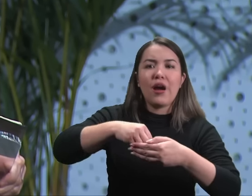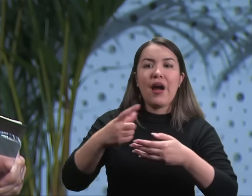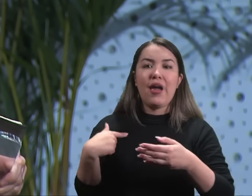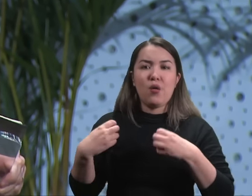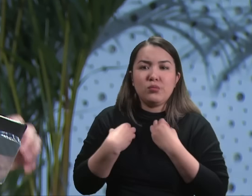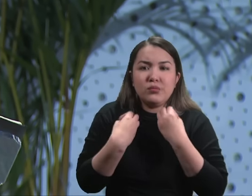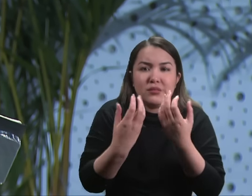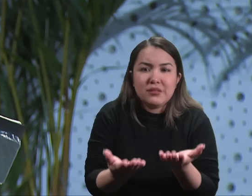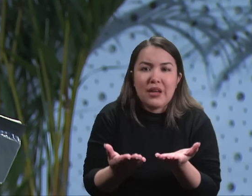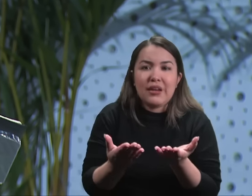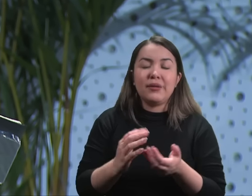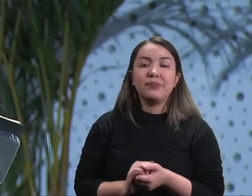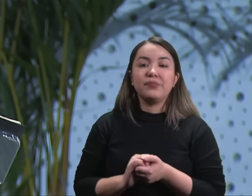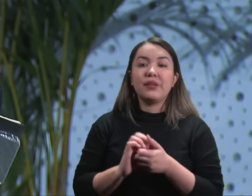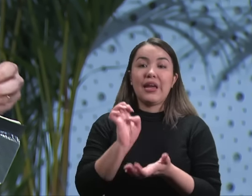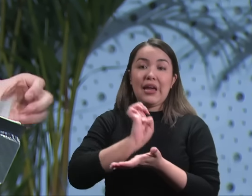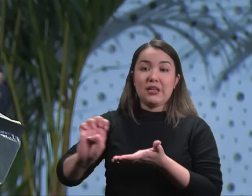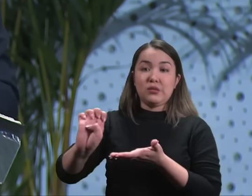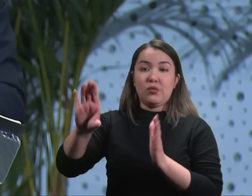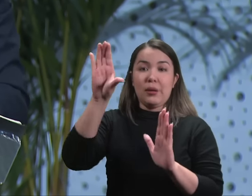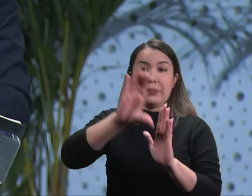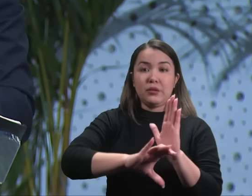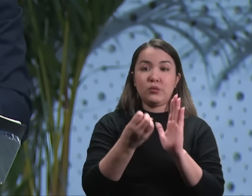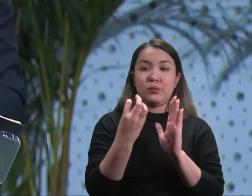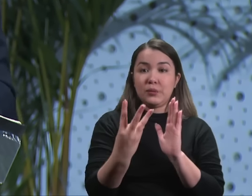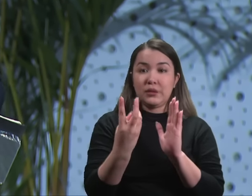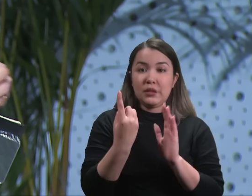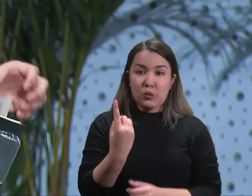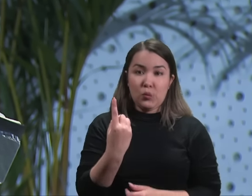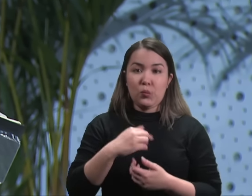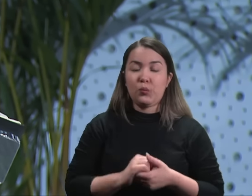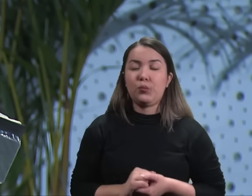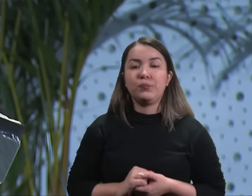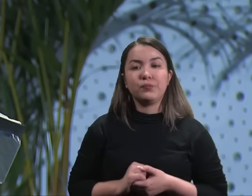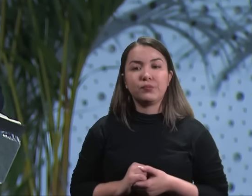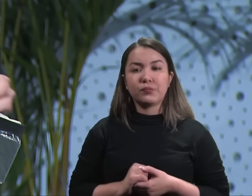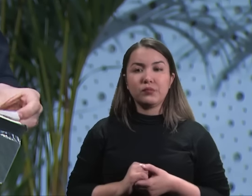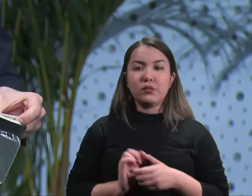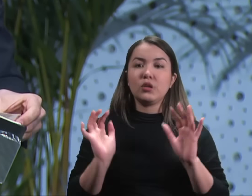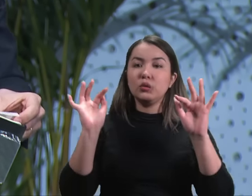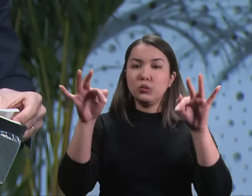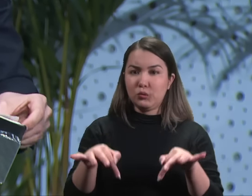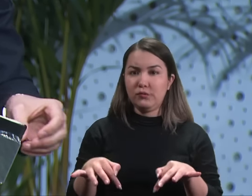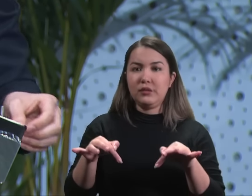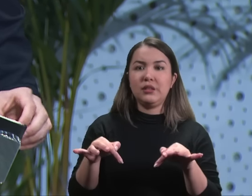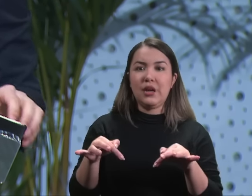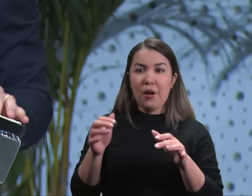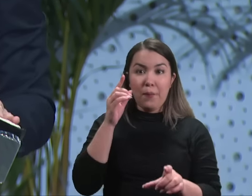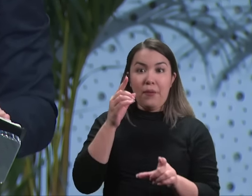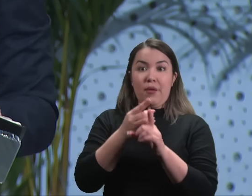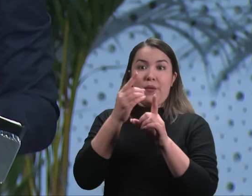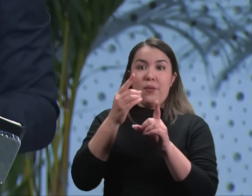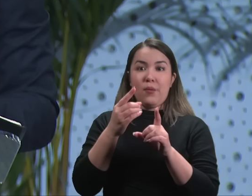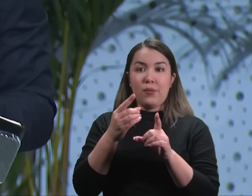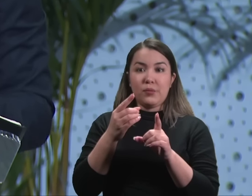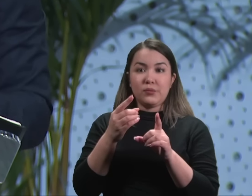darei vamos agora a êxodo Capítulo 31 no final desse encontro